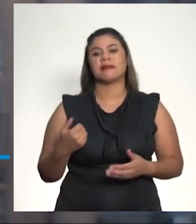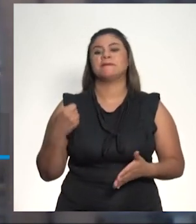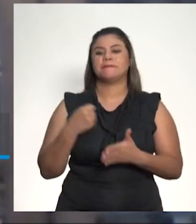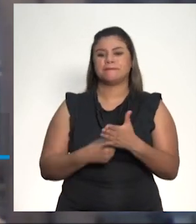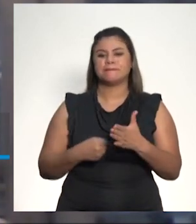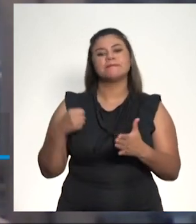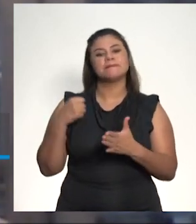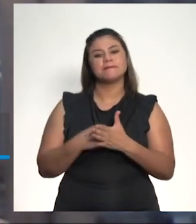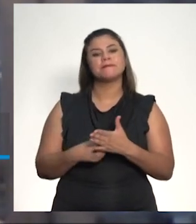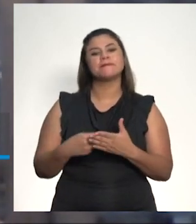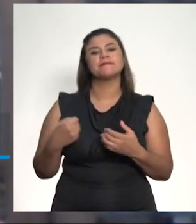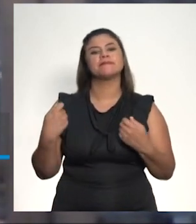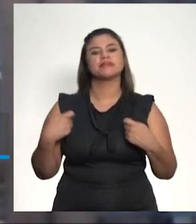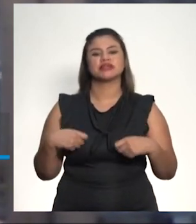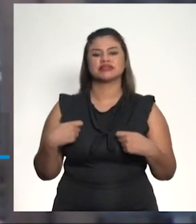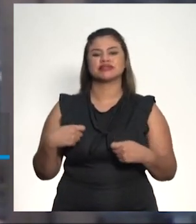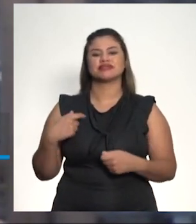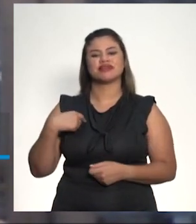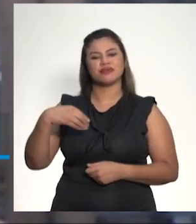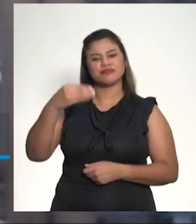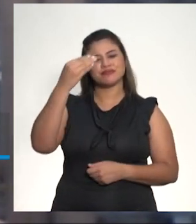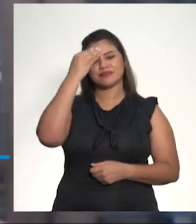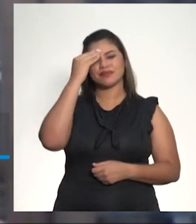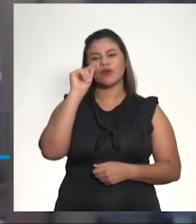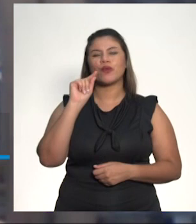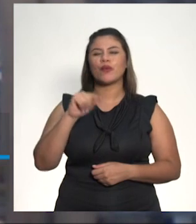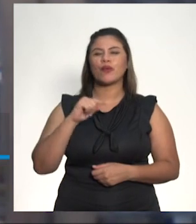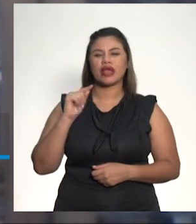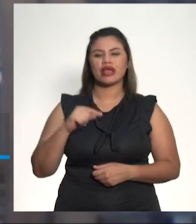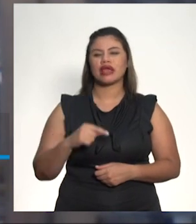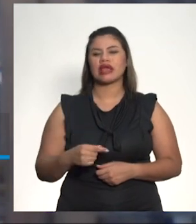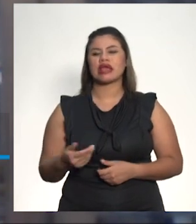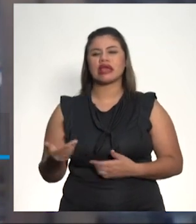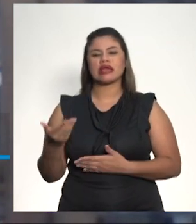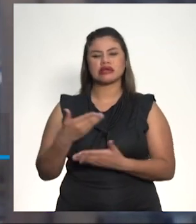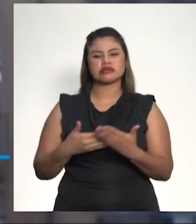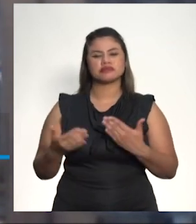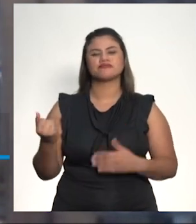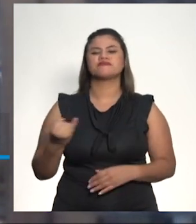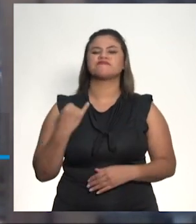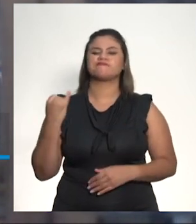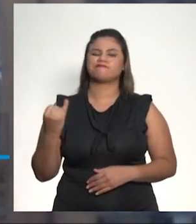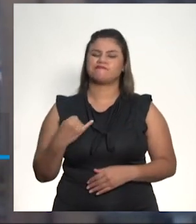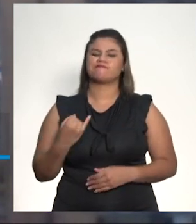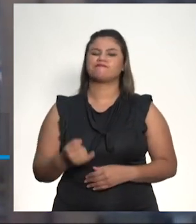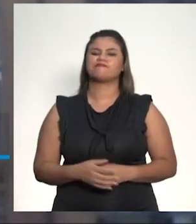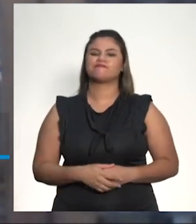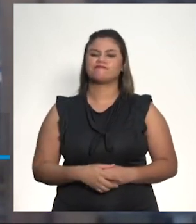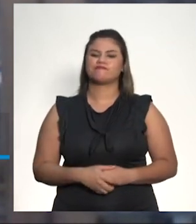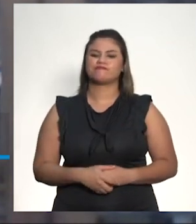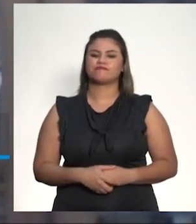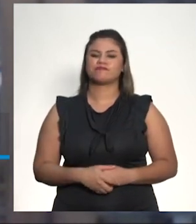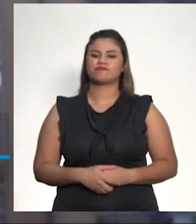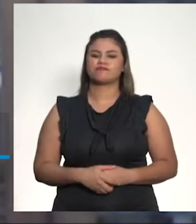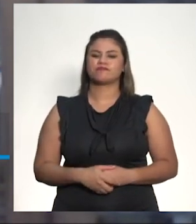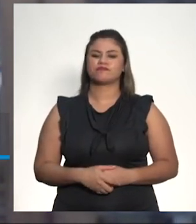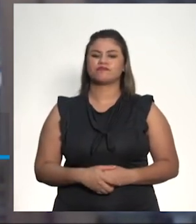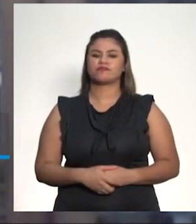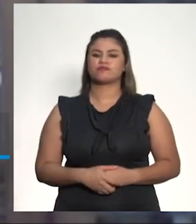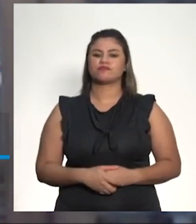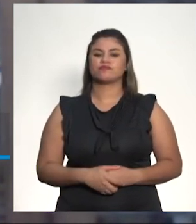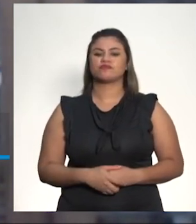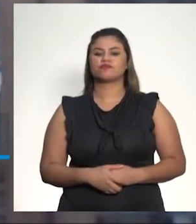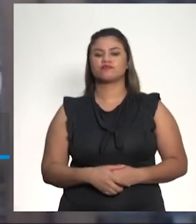isso não sai da minha cabeça agora. Essa relação é muito importante, não é, Fabi? E todos os